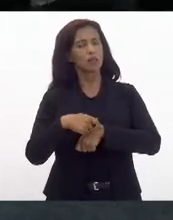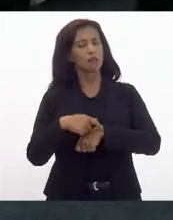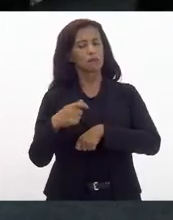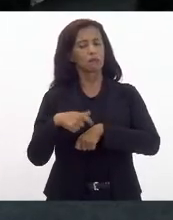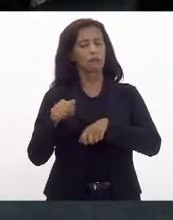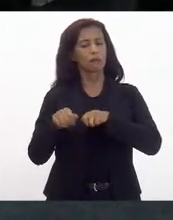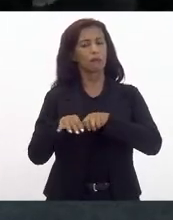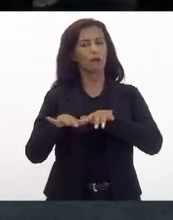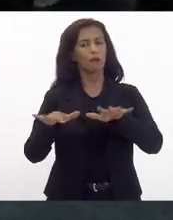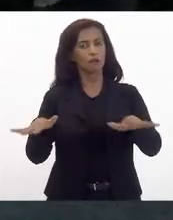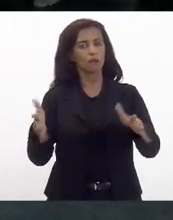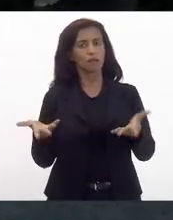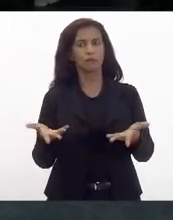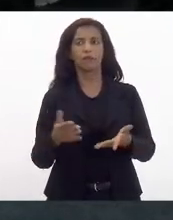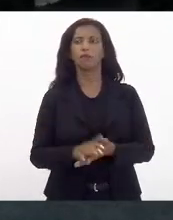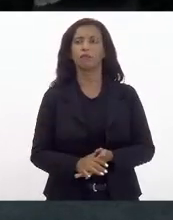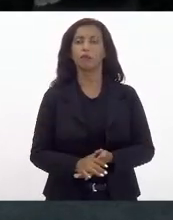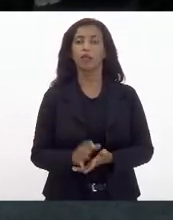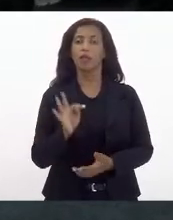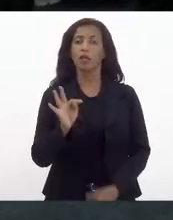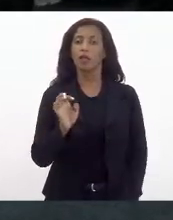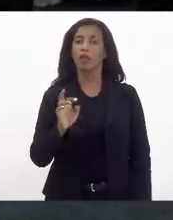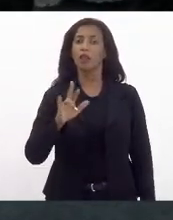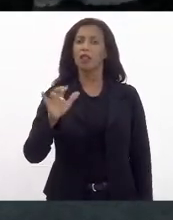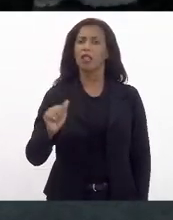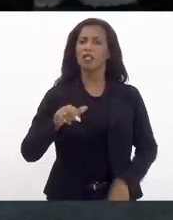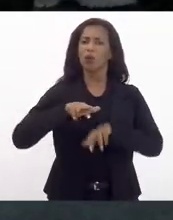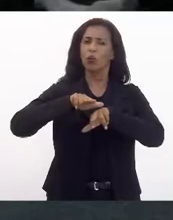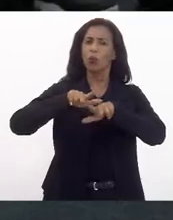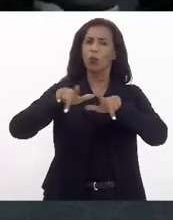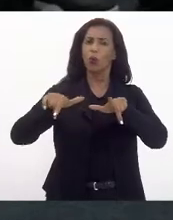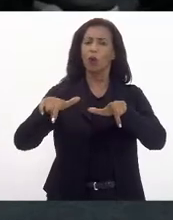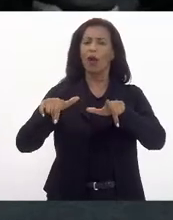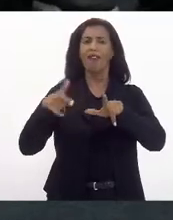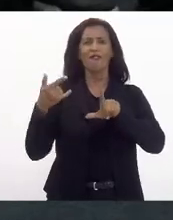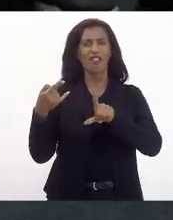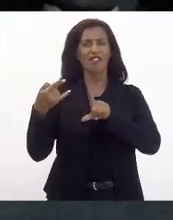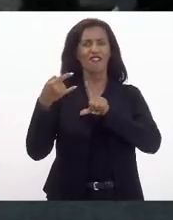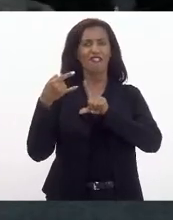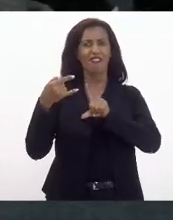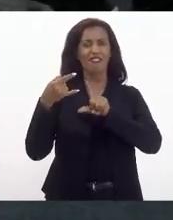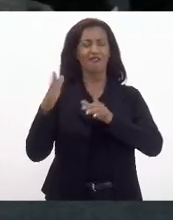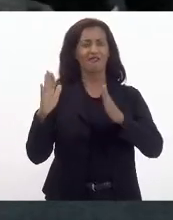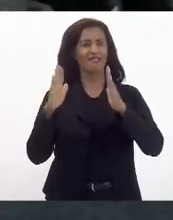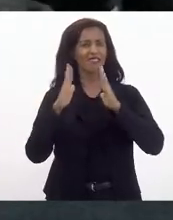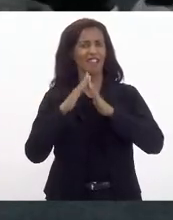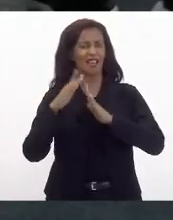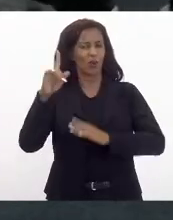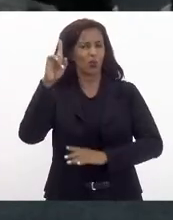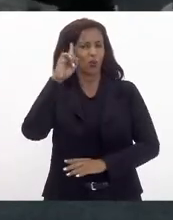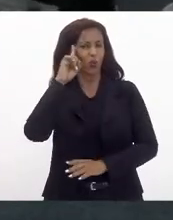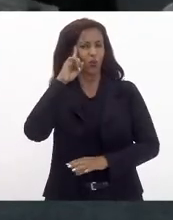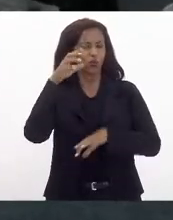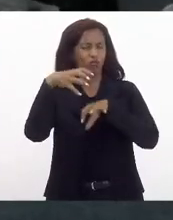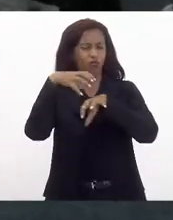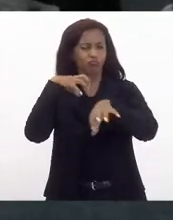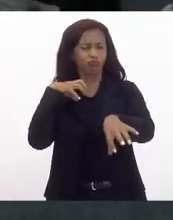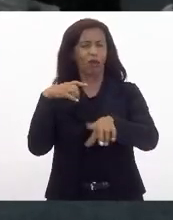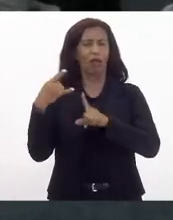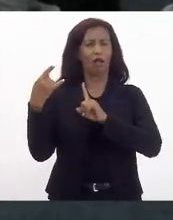de pandemias senhora presidenta Tereza Cristina fez diversas lives era cotidianamente